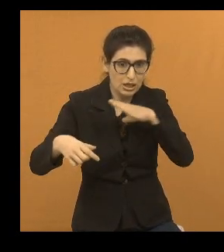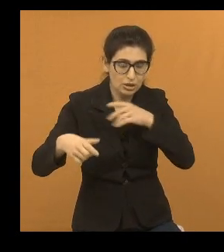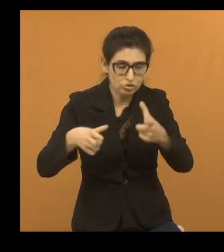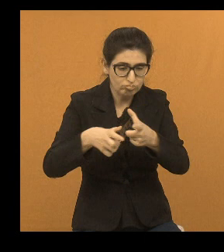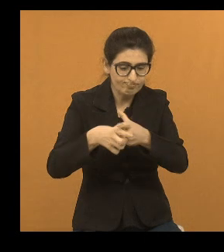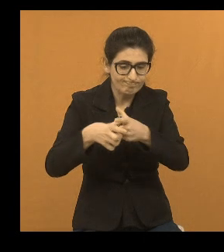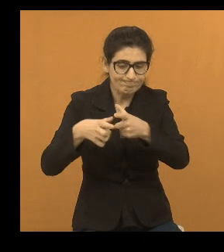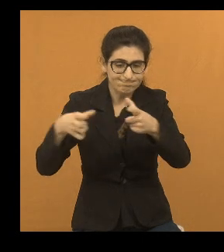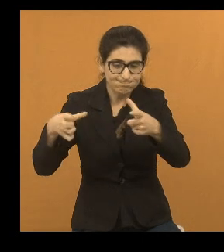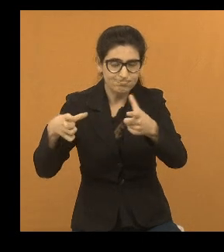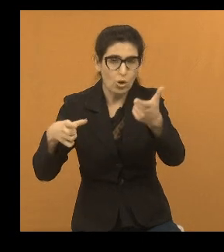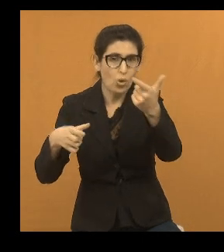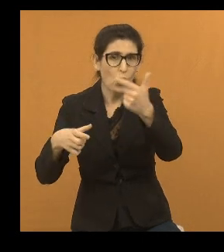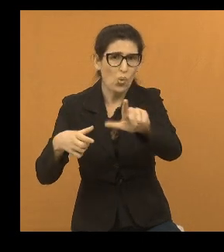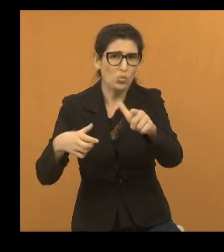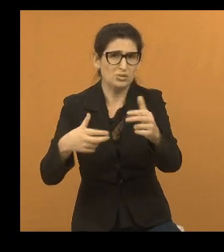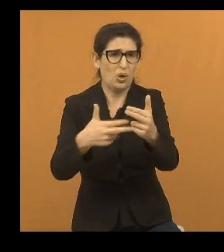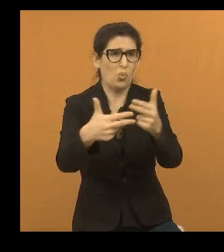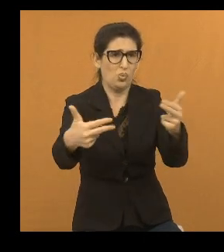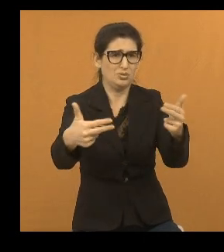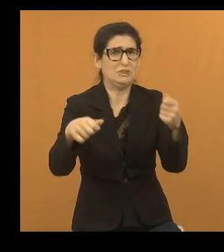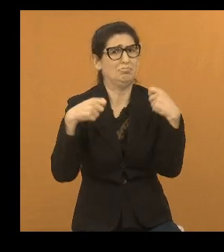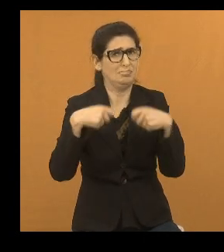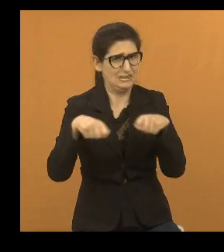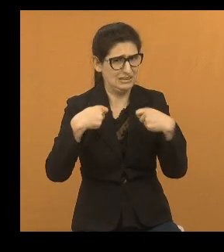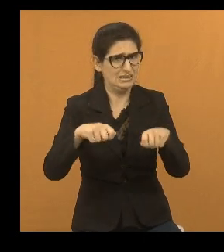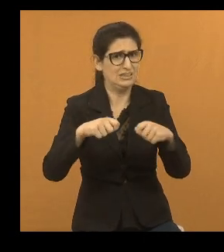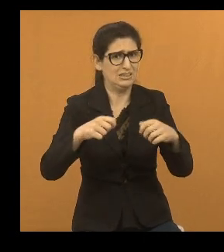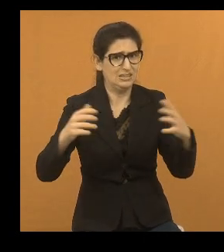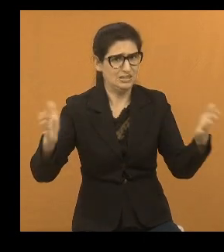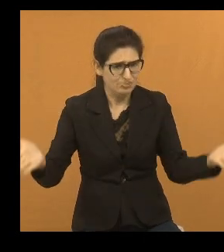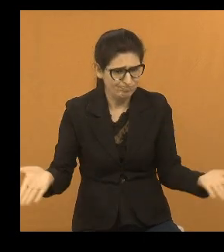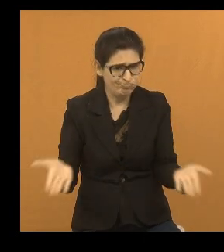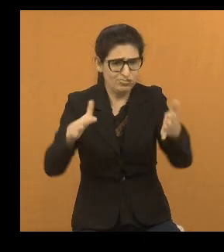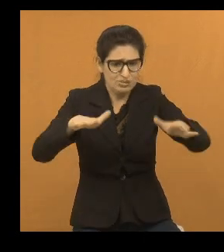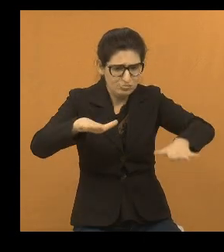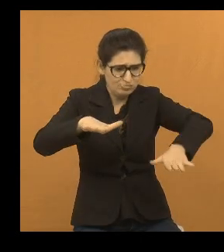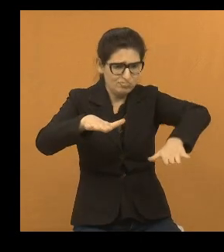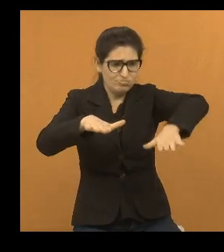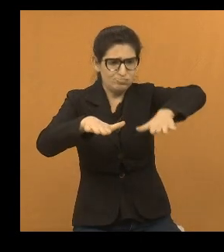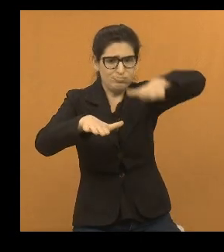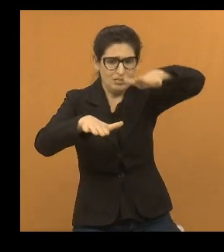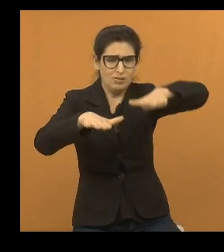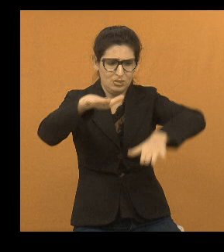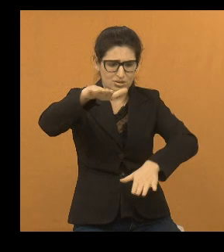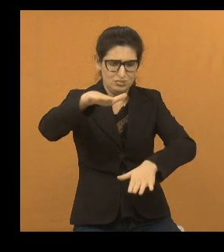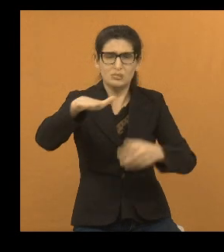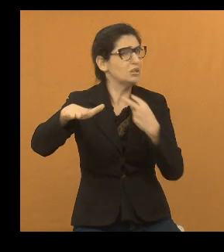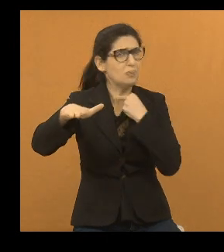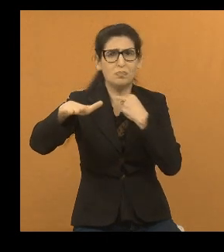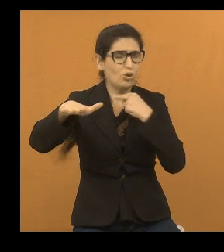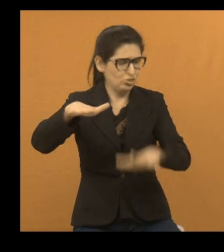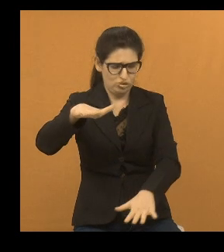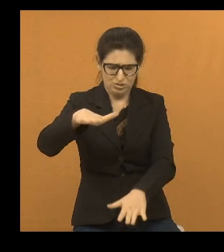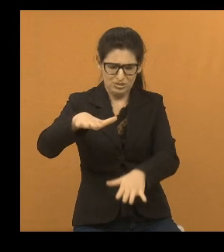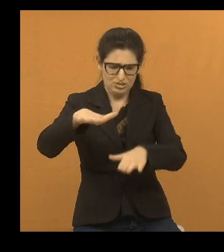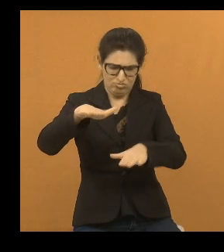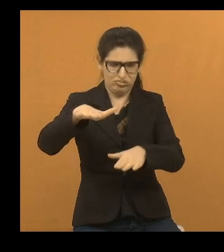equipamentos não acompanhou. Então, precisamos adequar esse crescimento com as unidades de planejamento. Próximo.